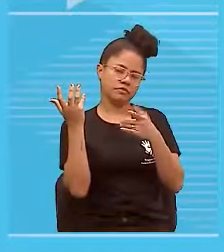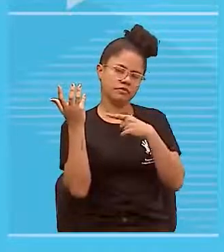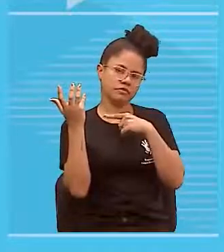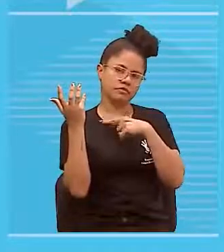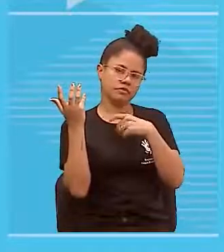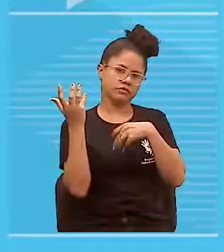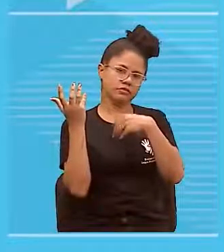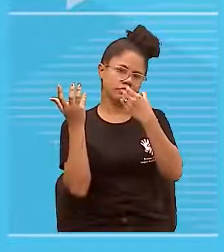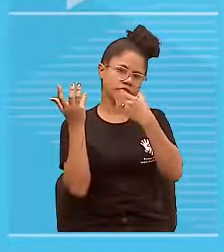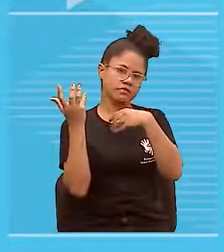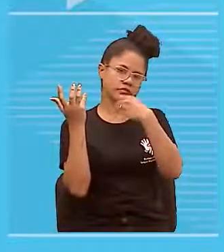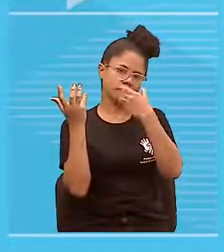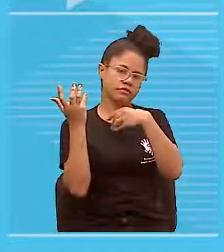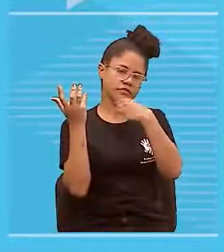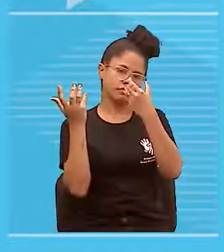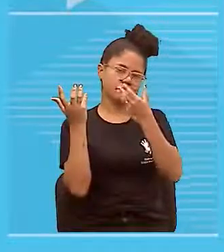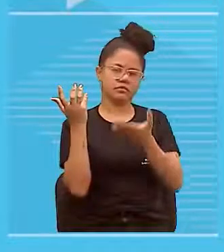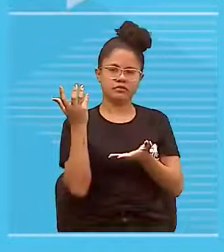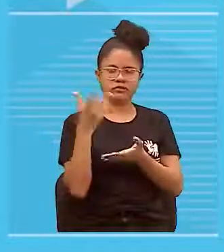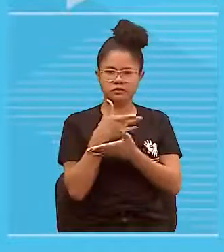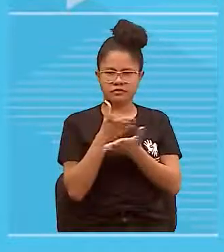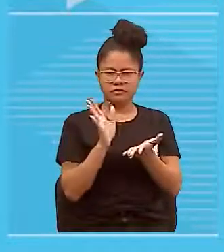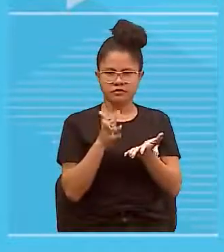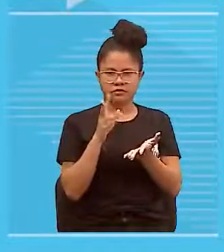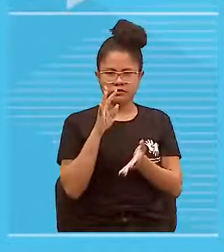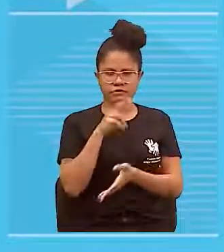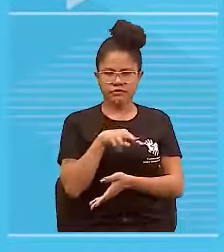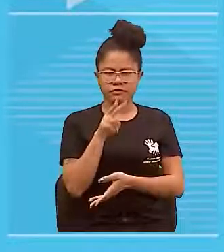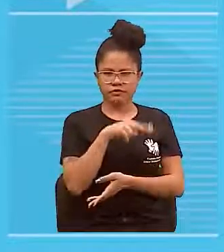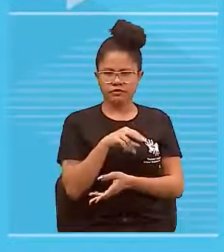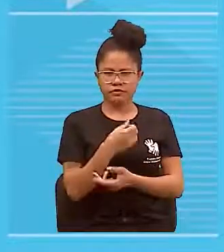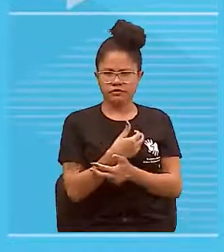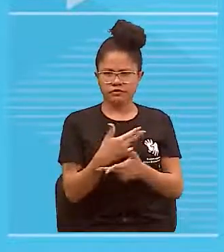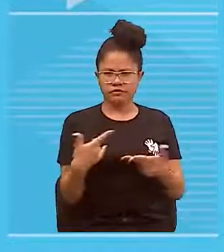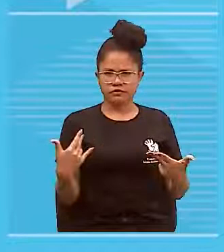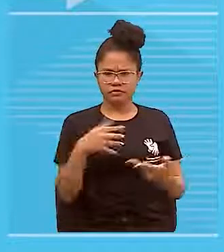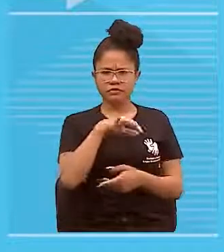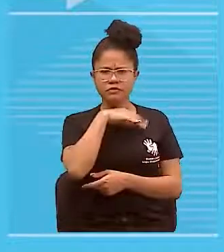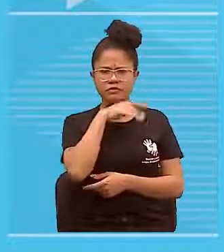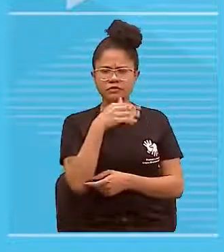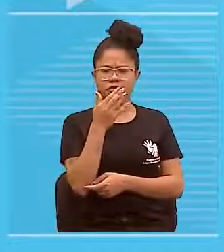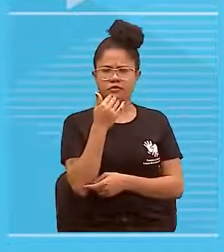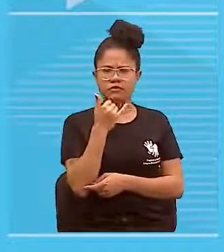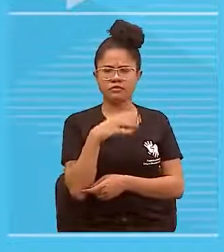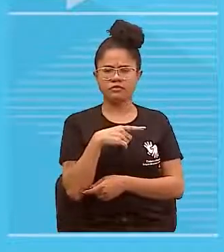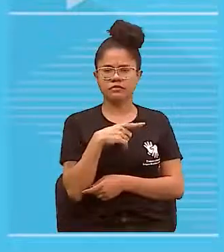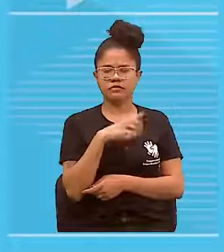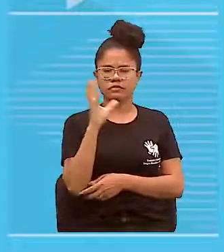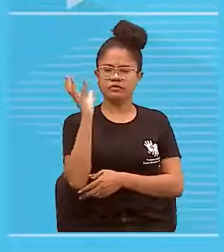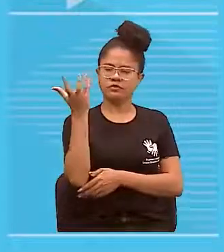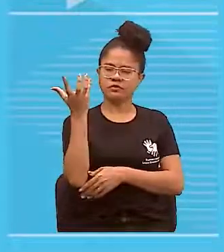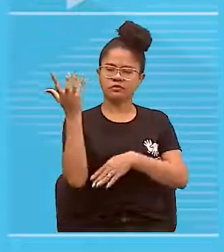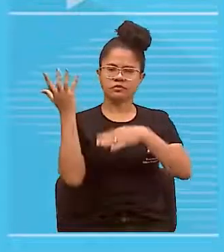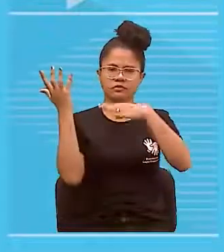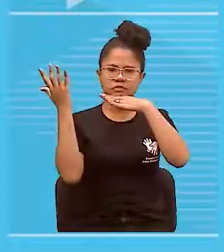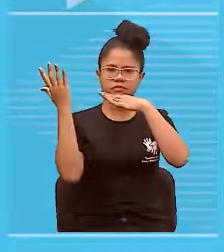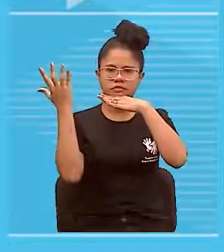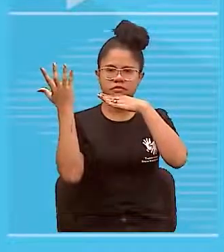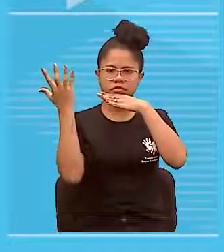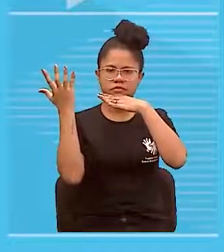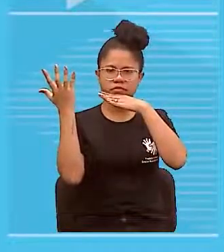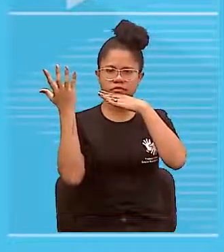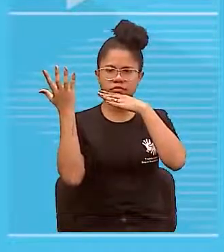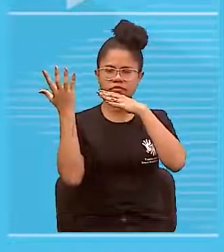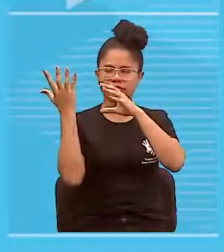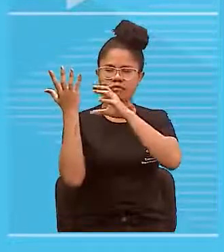fruta. Vocês já viram tanto de bicho que se alimenta dessas frutas? Tá ali a manga, né? A mangueira. Aí ela dá um